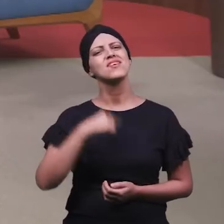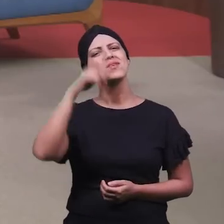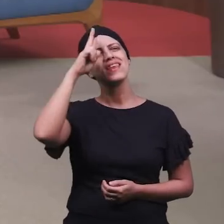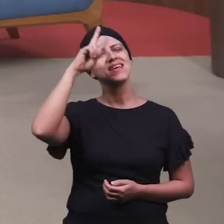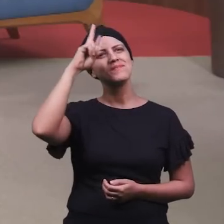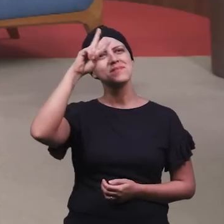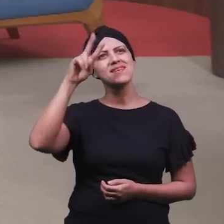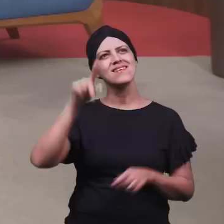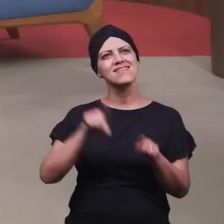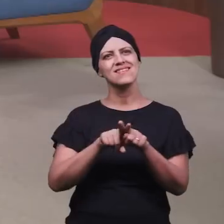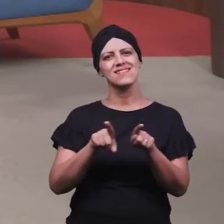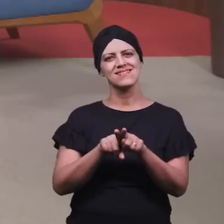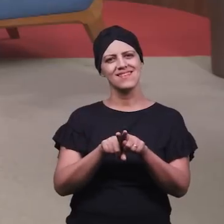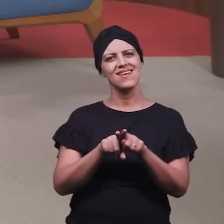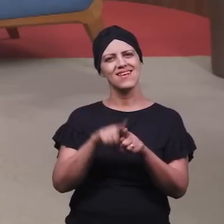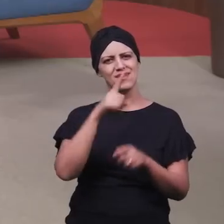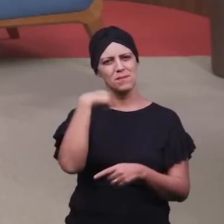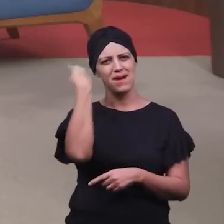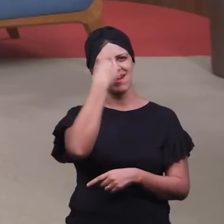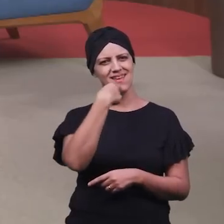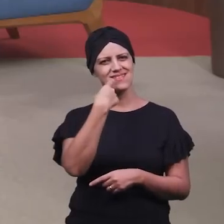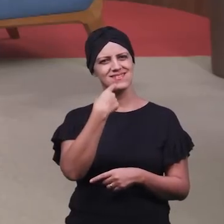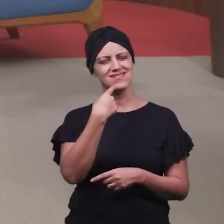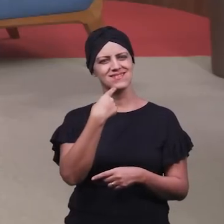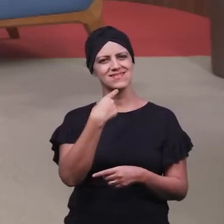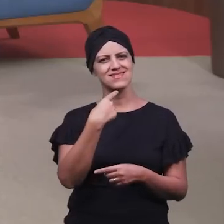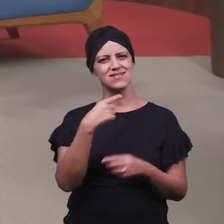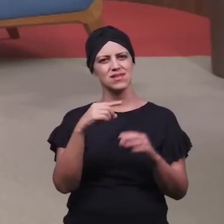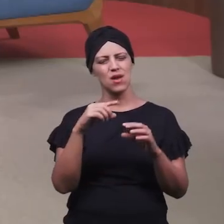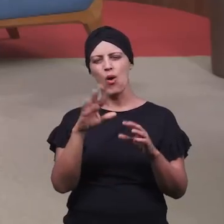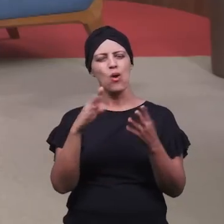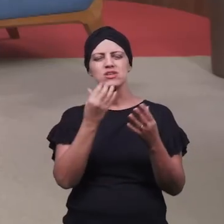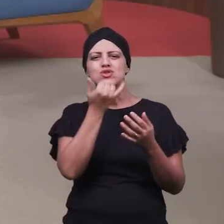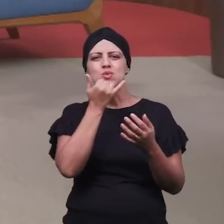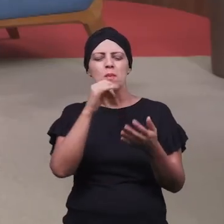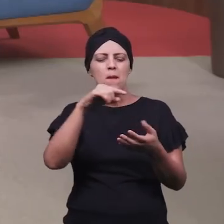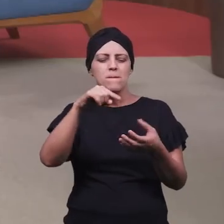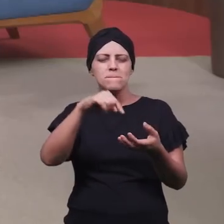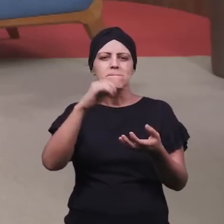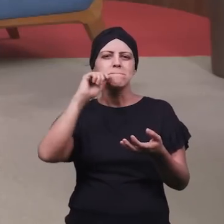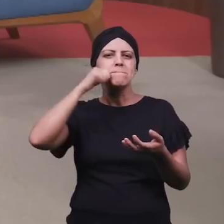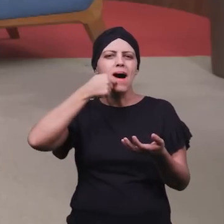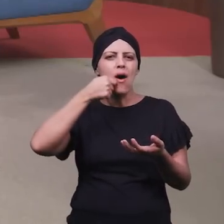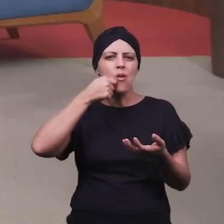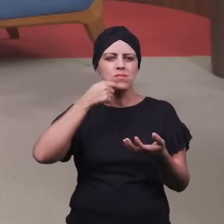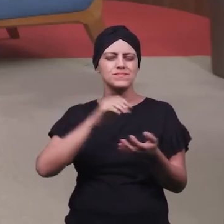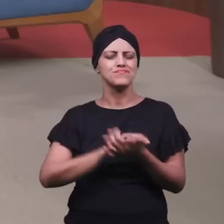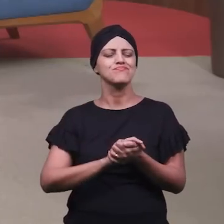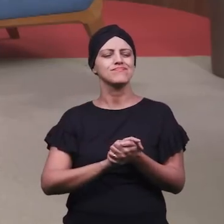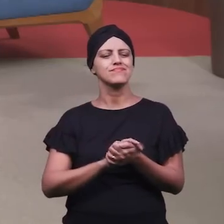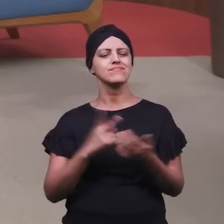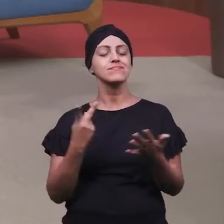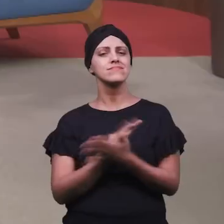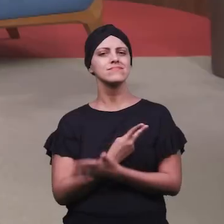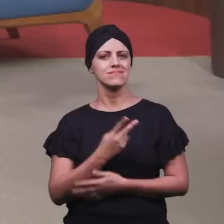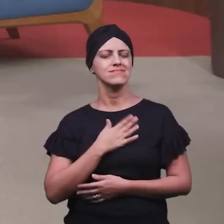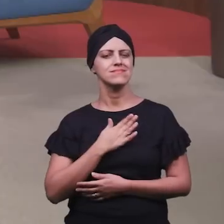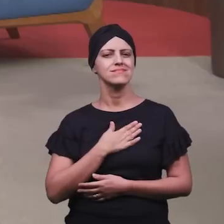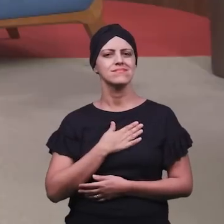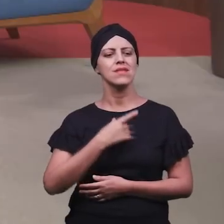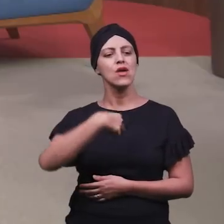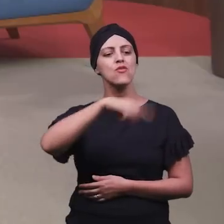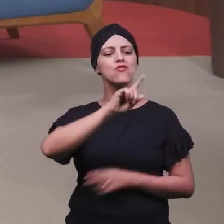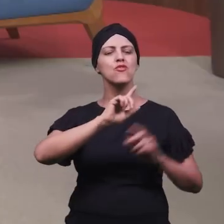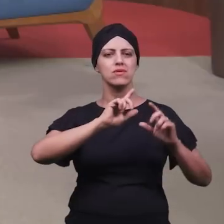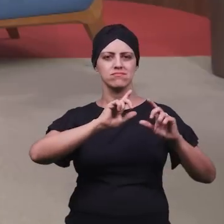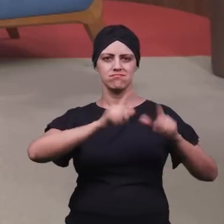Eu me lembrei, Josias, você falou isso agora sobre a aparência, né, do pão. Eu tive uma ocasião